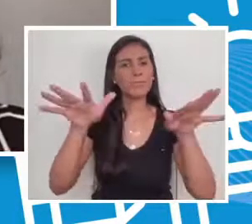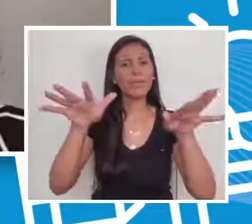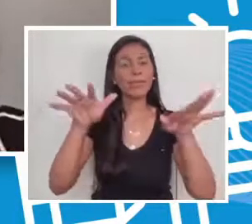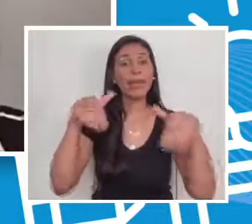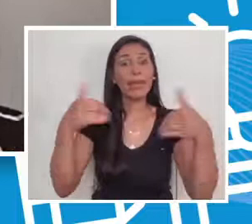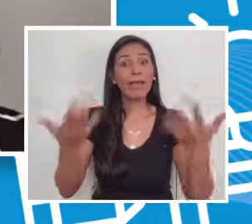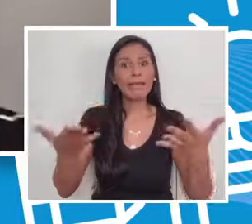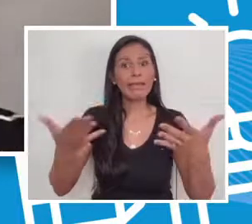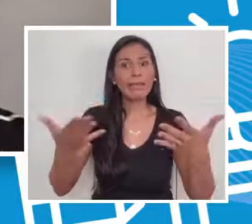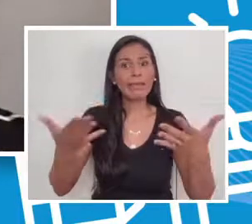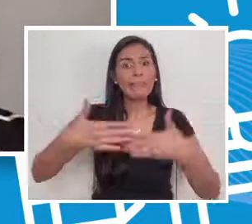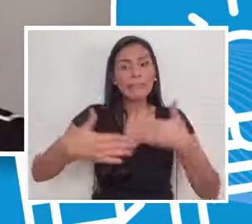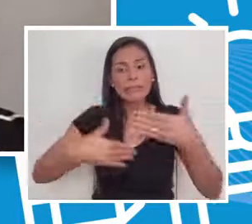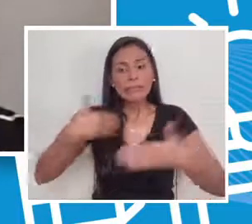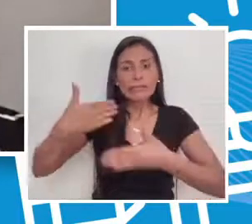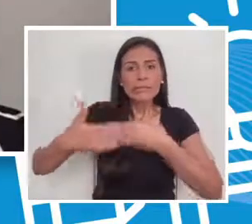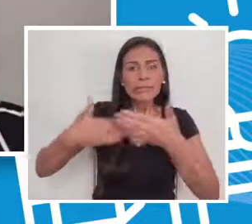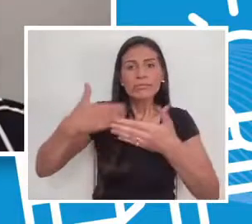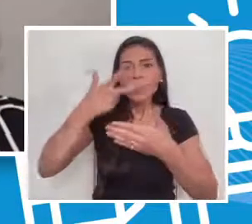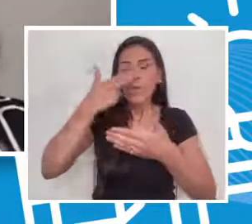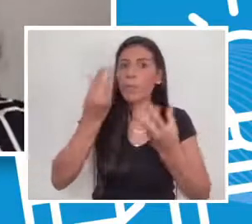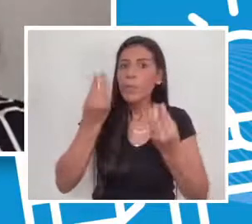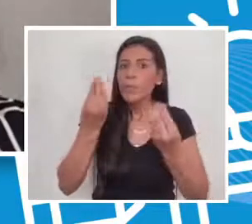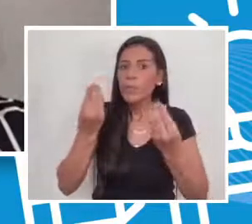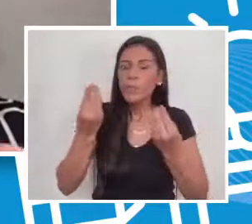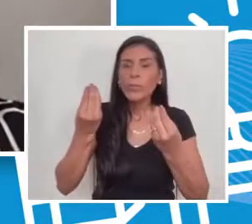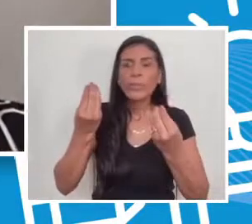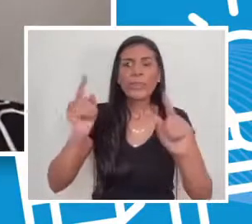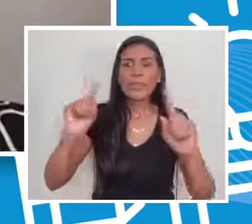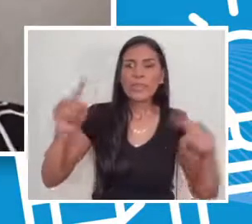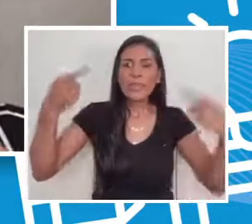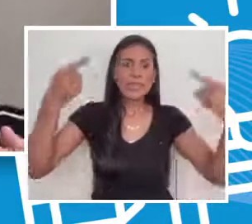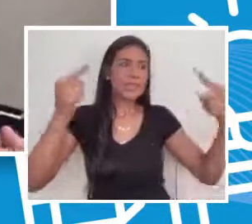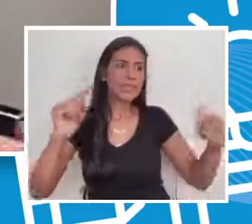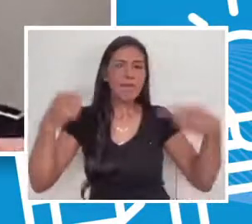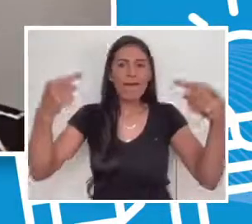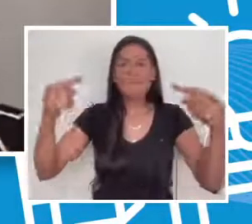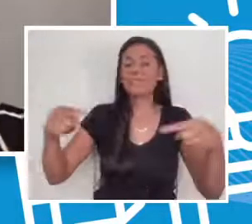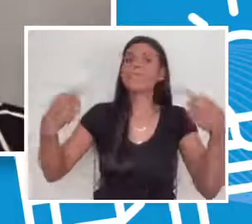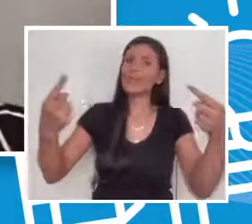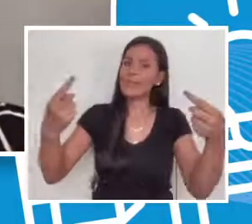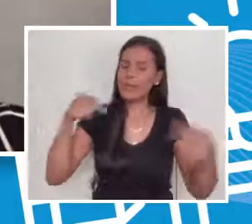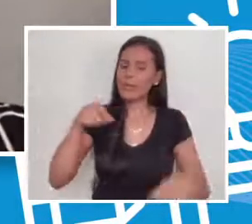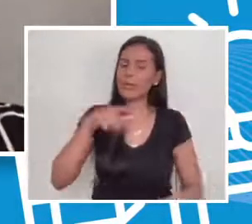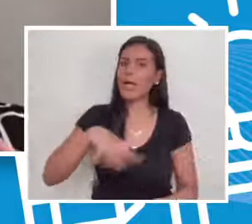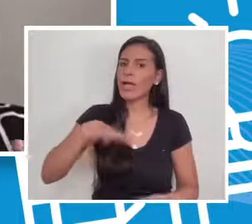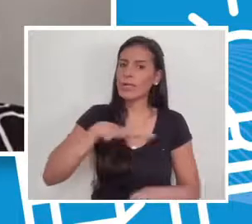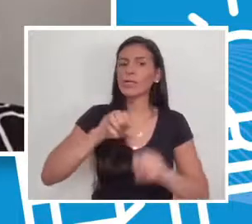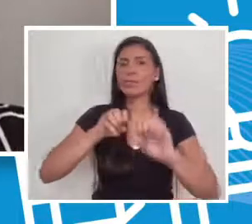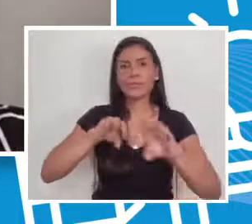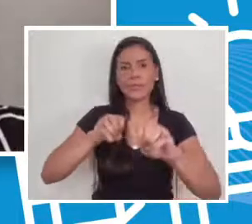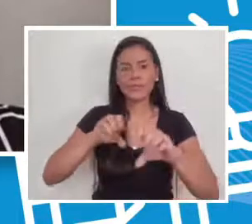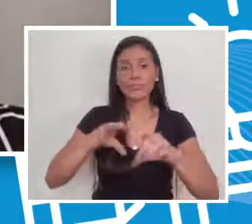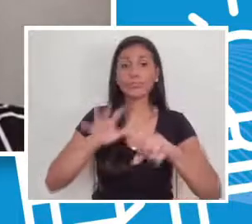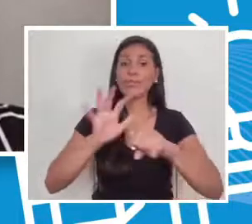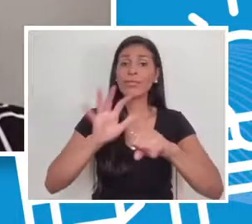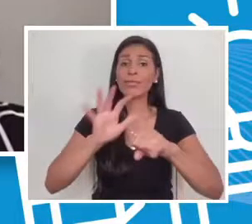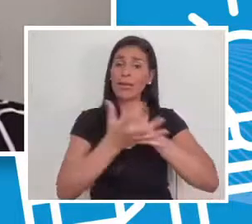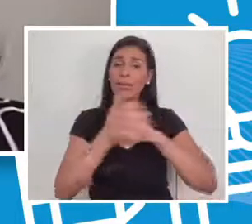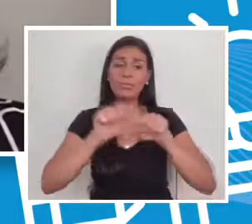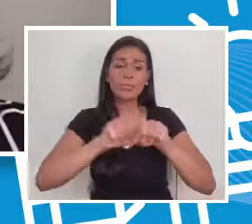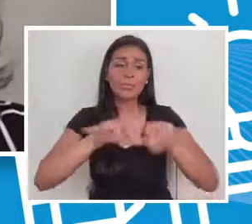desafios para a educação, certo? A pandemia nos forçou a lidar com essa situação de